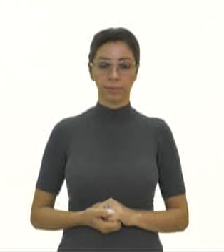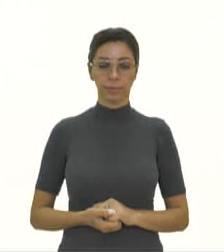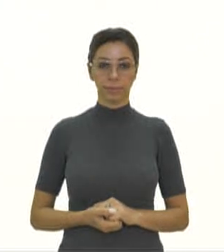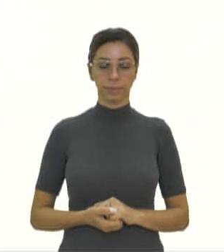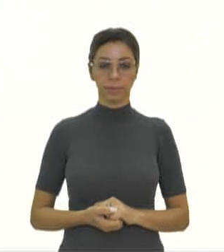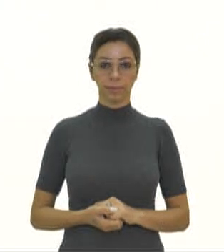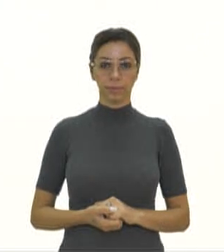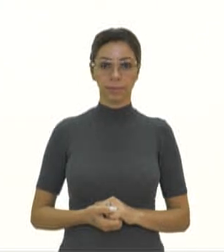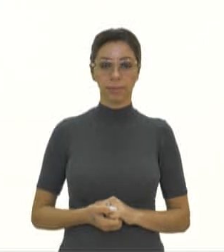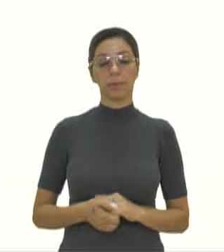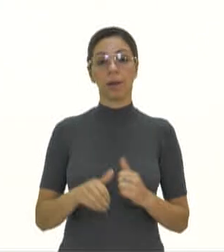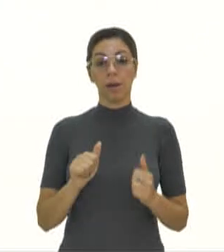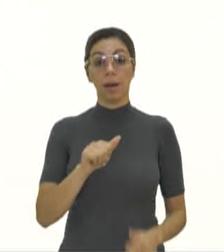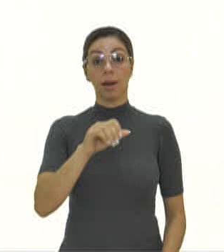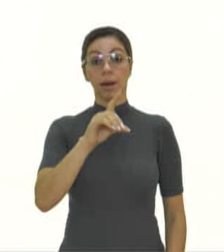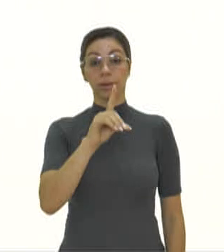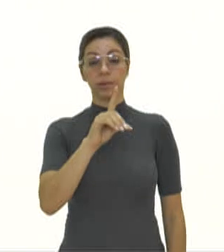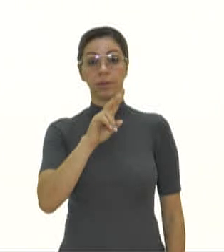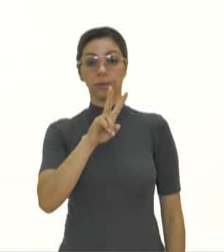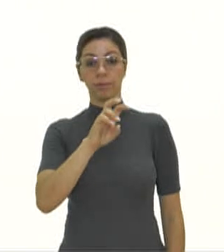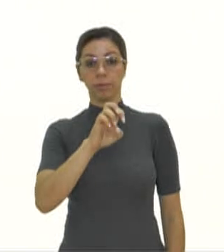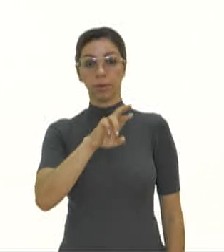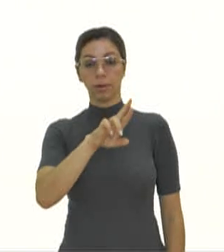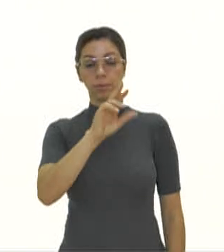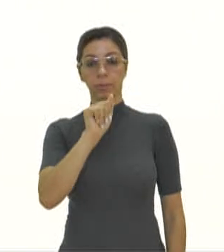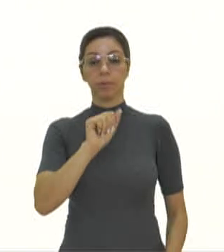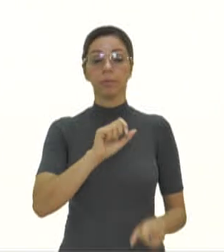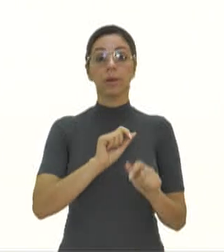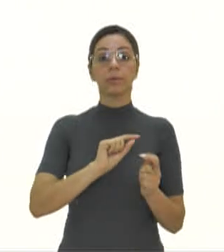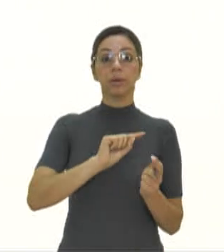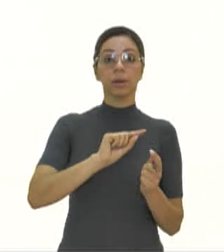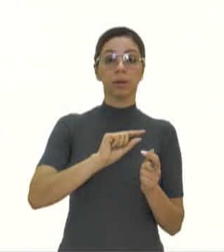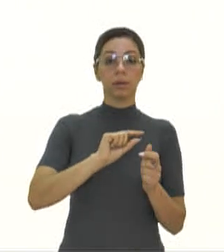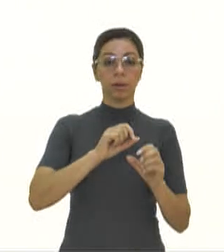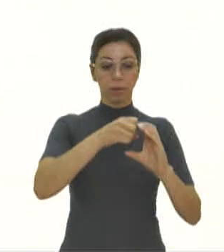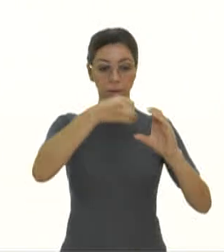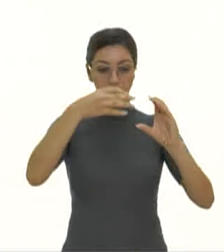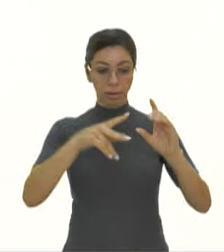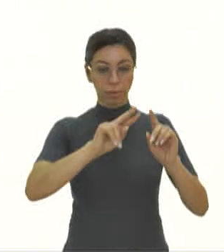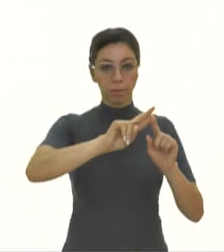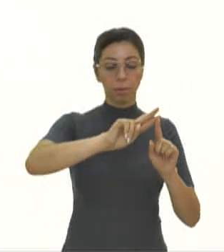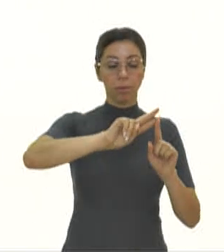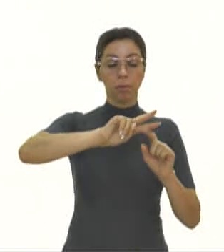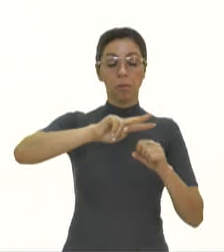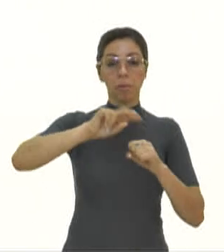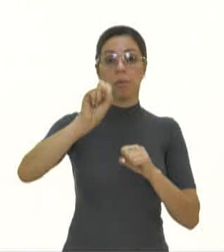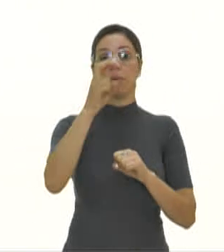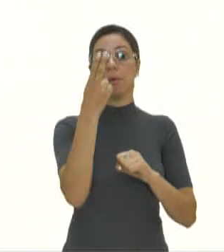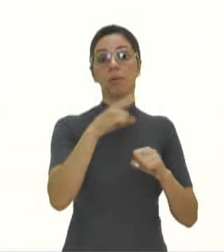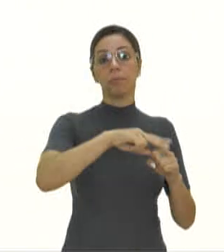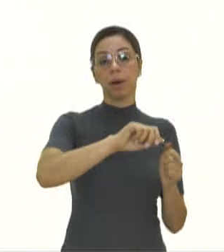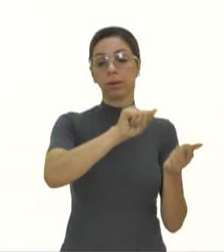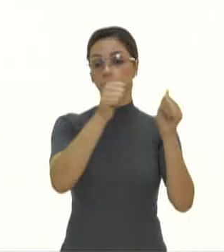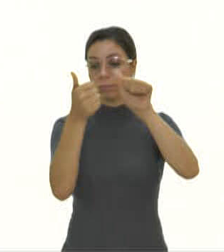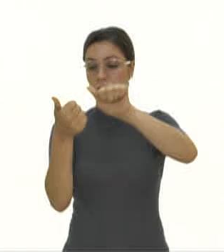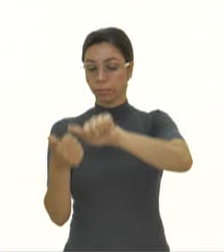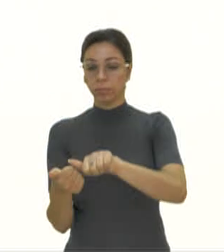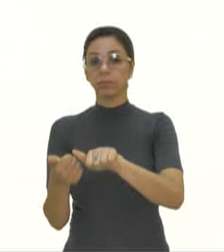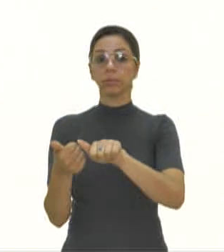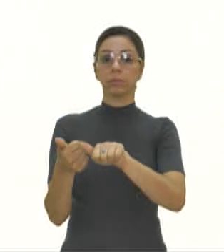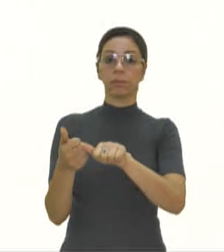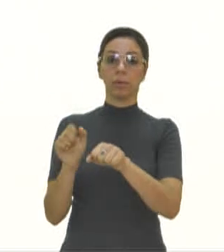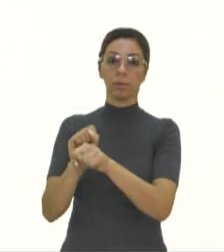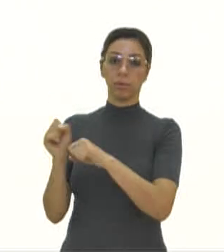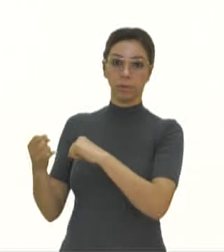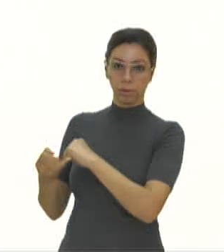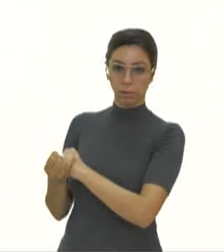Advérbios vão ser usados ou para qualificar ou para modificar um verbo. In English, we can change an adjective to